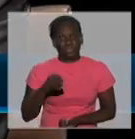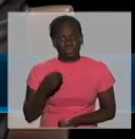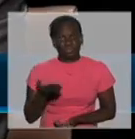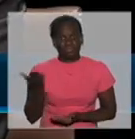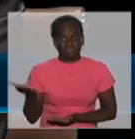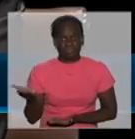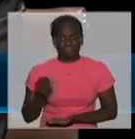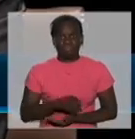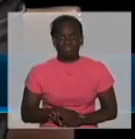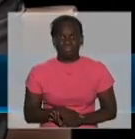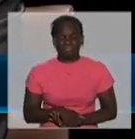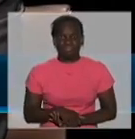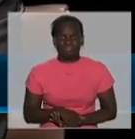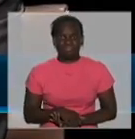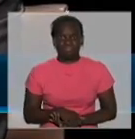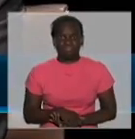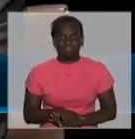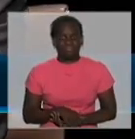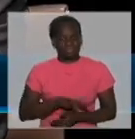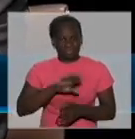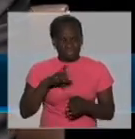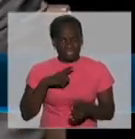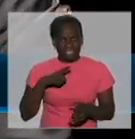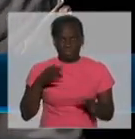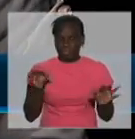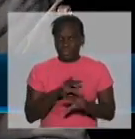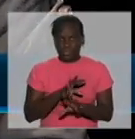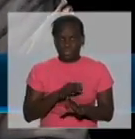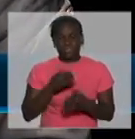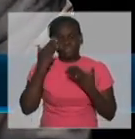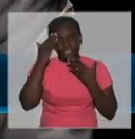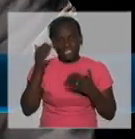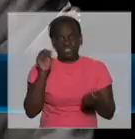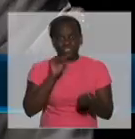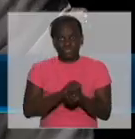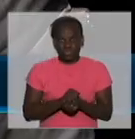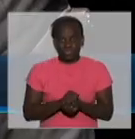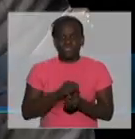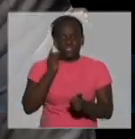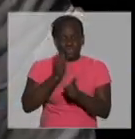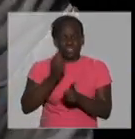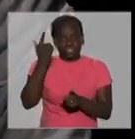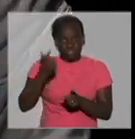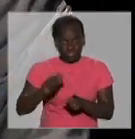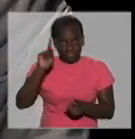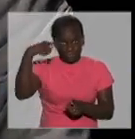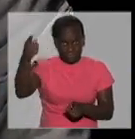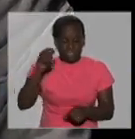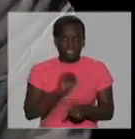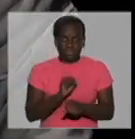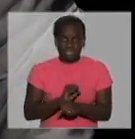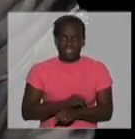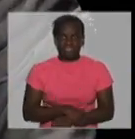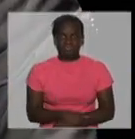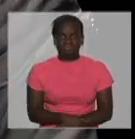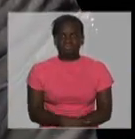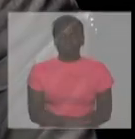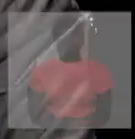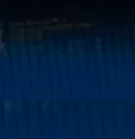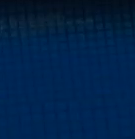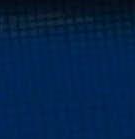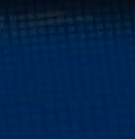www.alerj.rj.gov.br ou cultine.com.br, que está tudo lá para você. Obrigado pela companhia e até o próximo encontro. Eu te